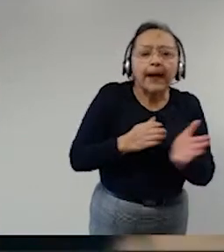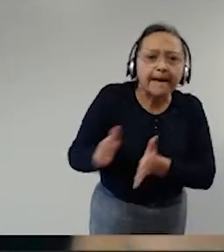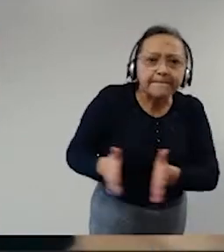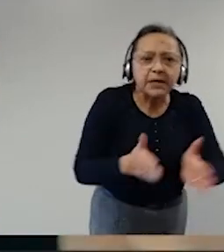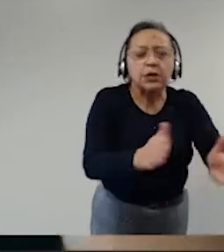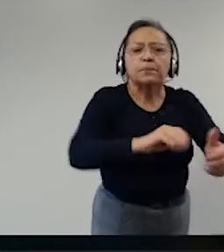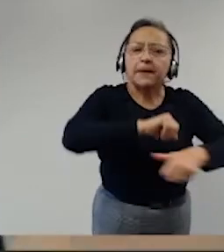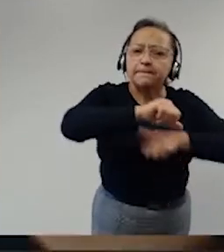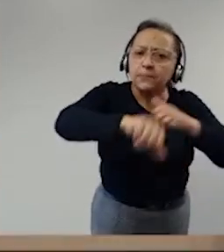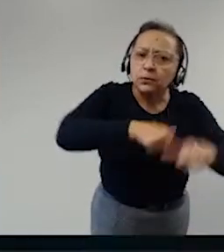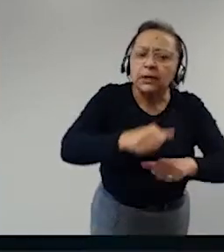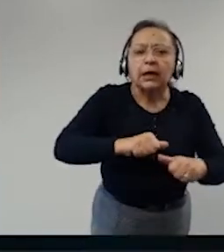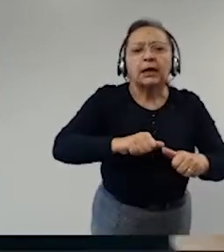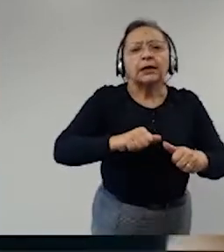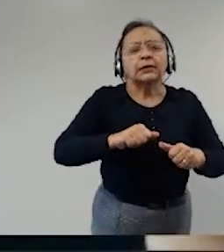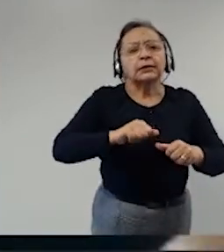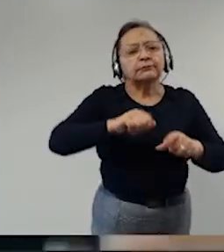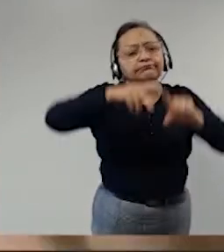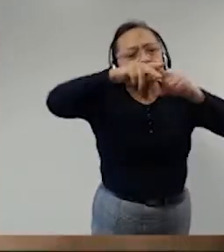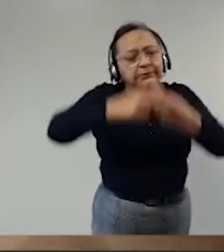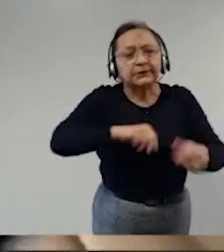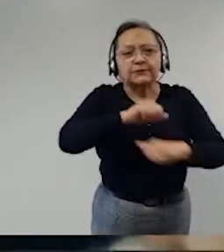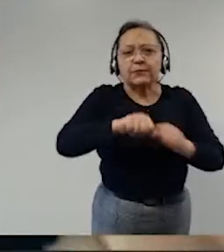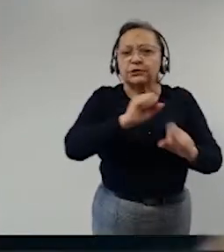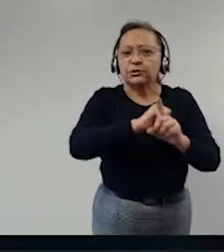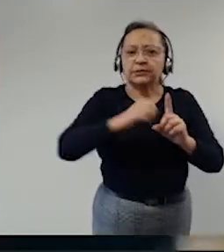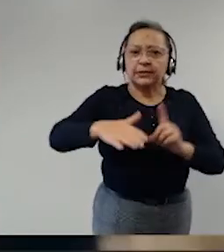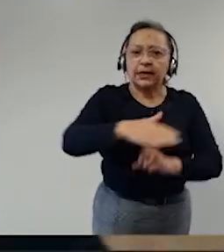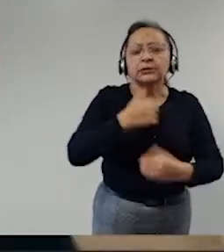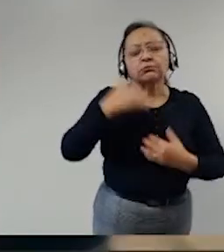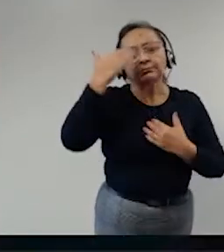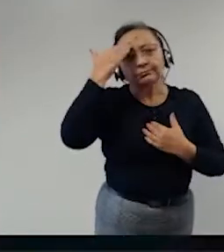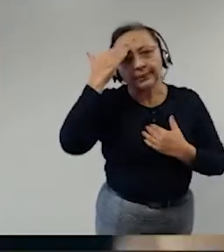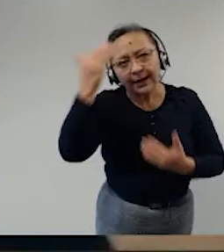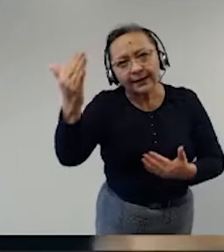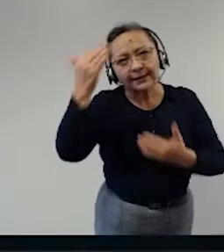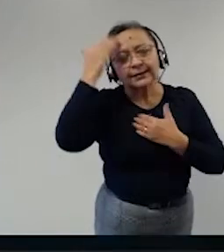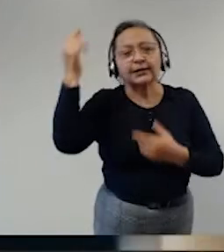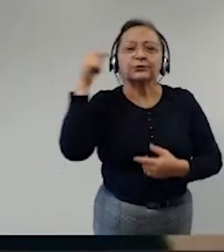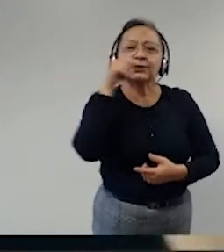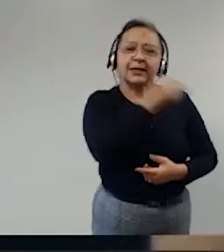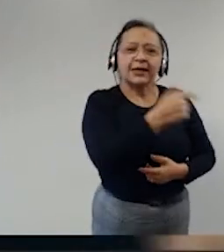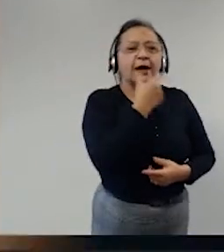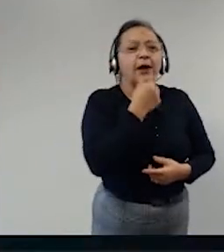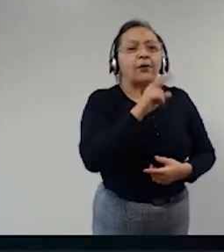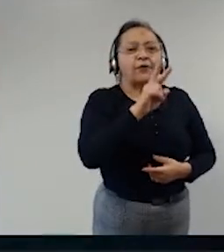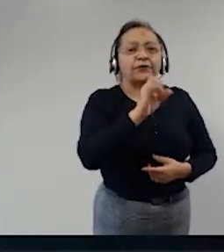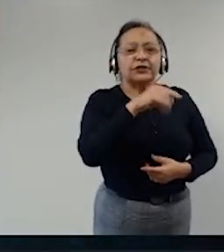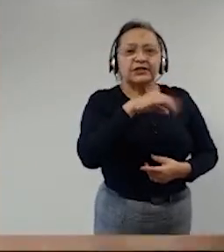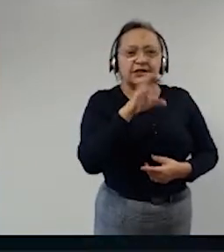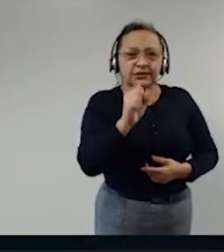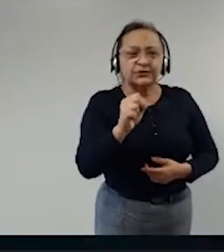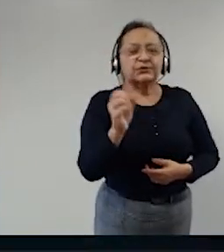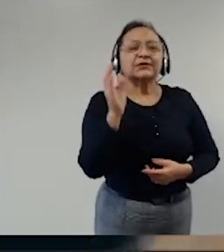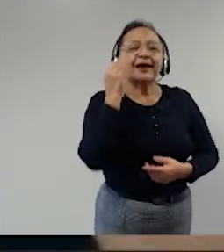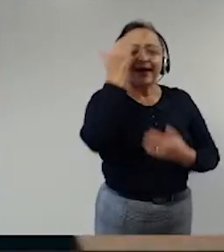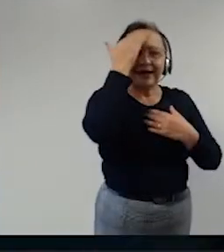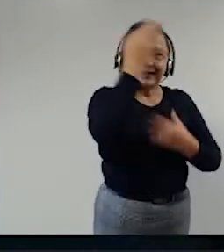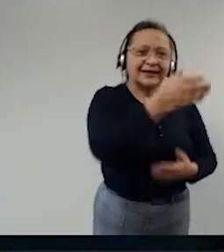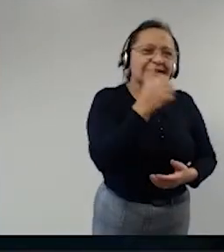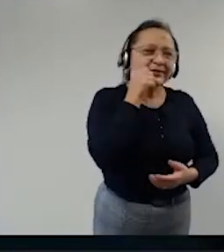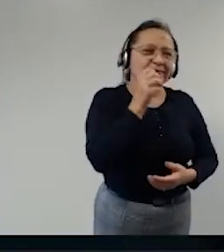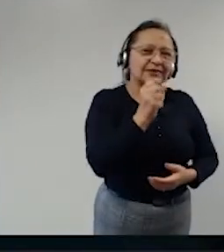de transformação social. Eu agradeço, Vinícius, Sara, Jones, o Cacai, querido amigo, beijo para você,